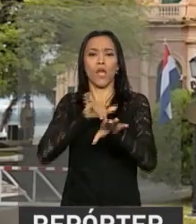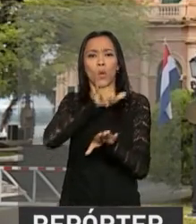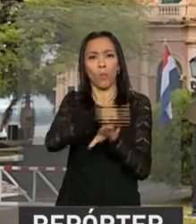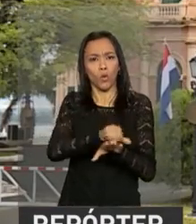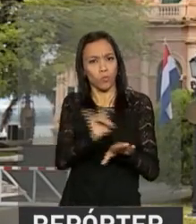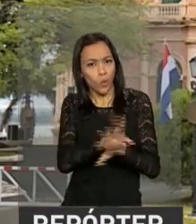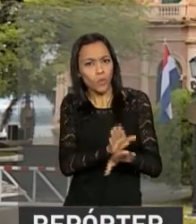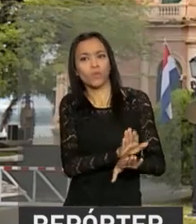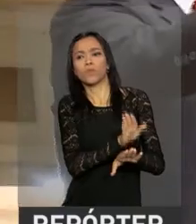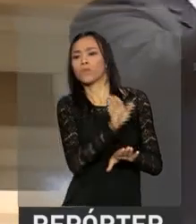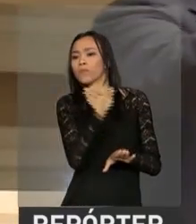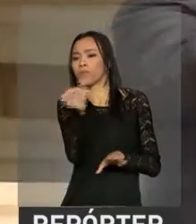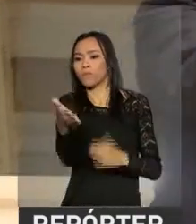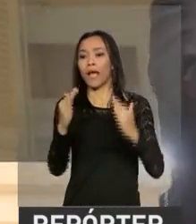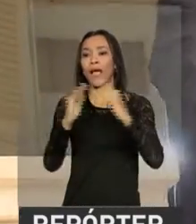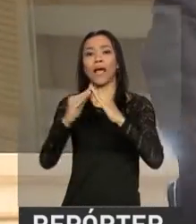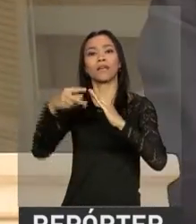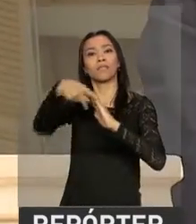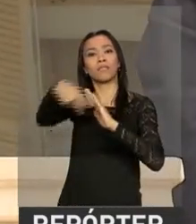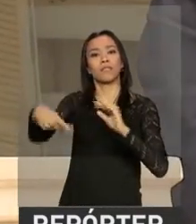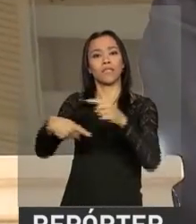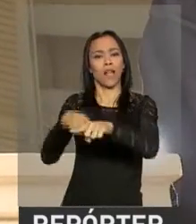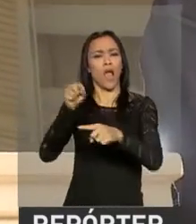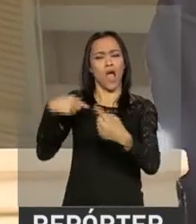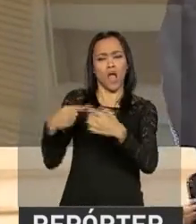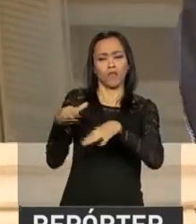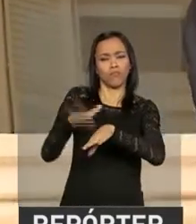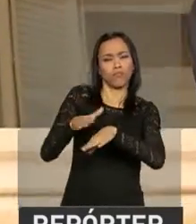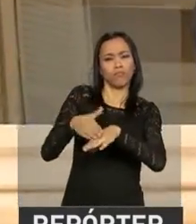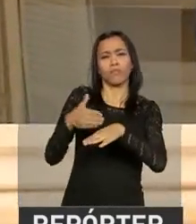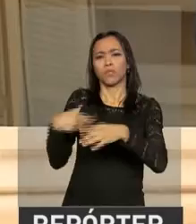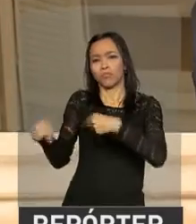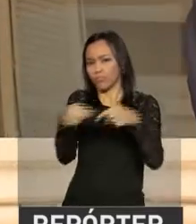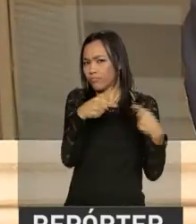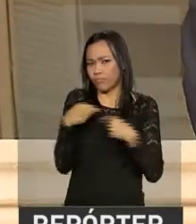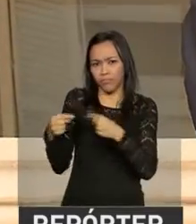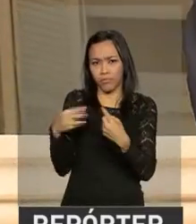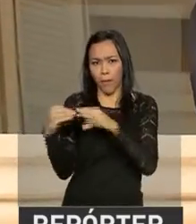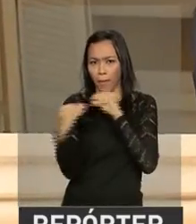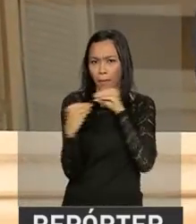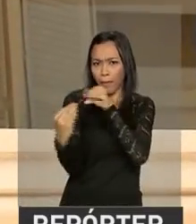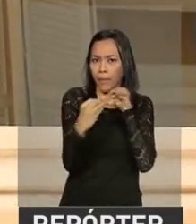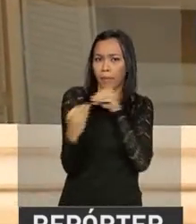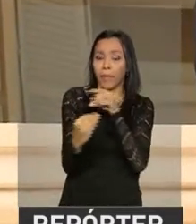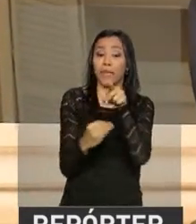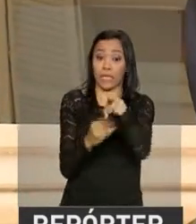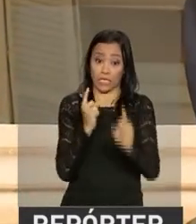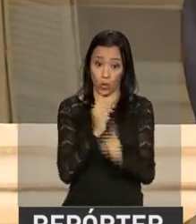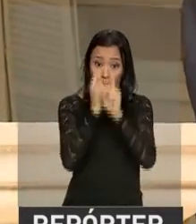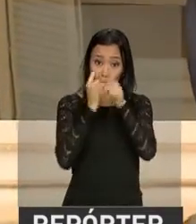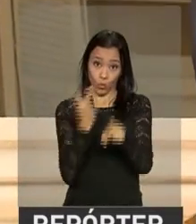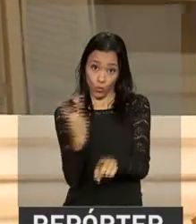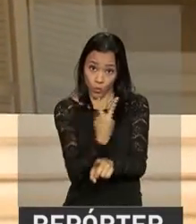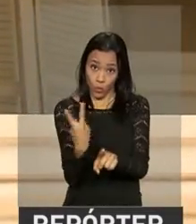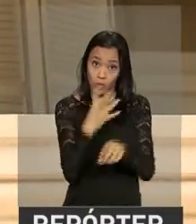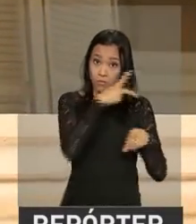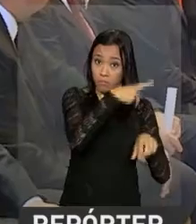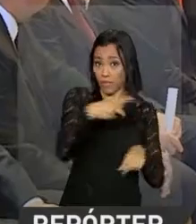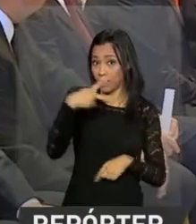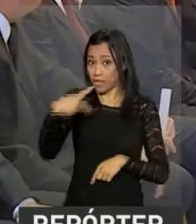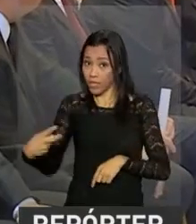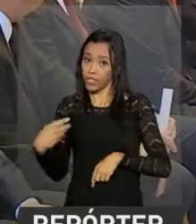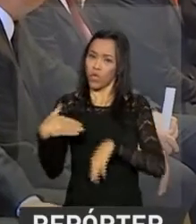seguiu para a residência oficial, onde teve reunião de trabalho com o presidente do Paraguai, Horácio Cartes. No encontro, os dois presidentes